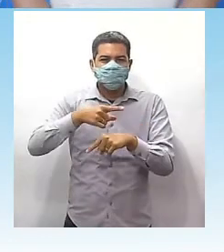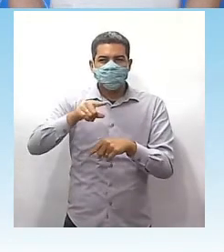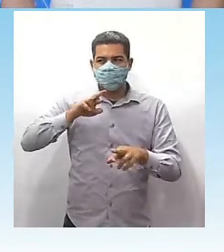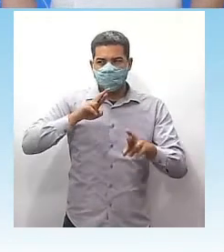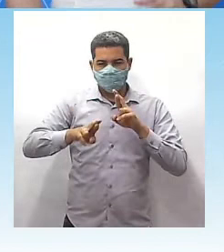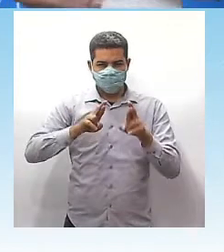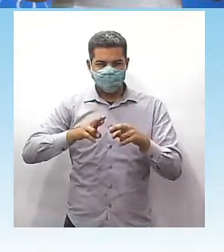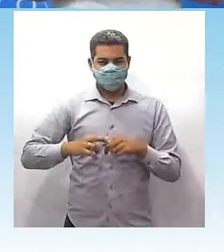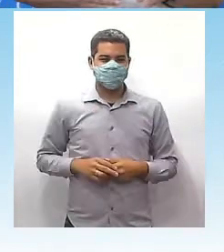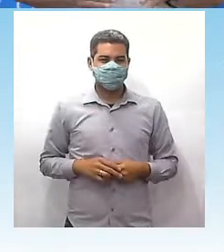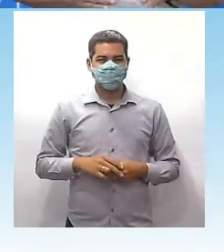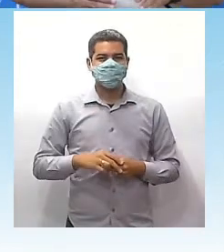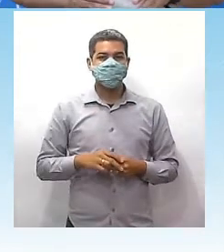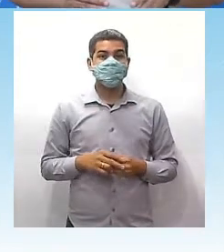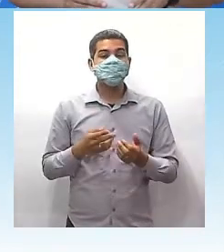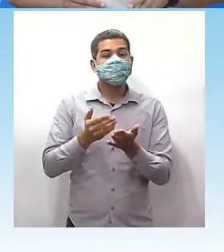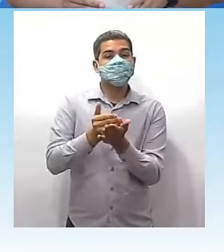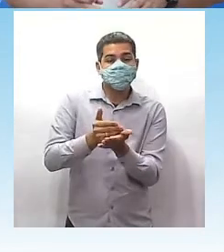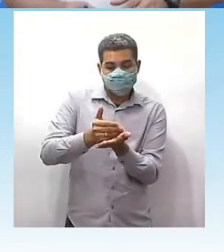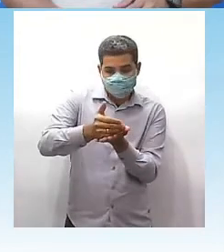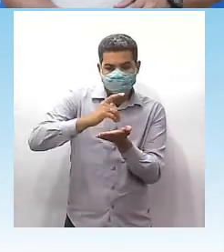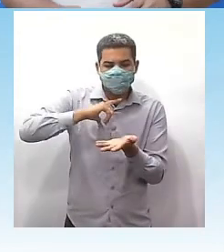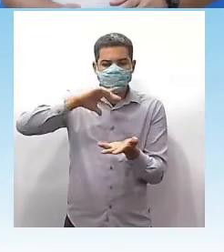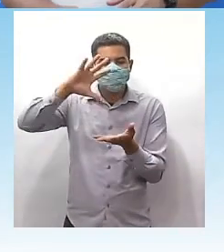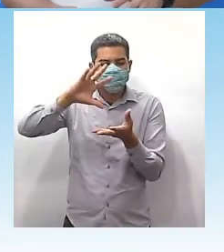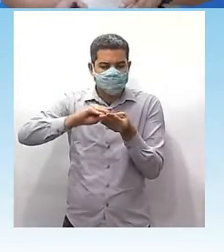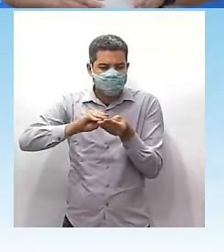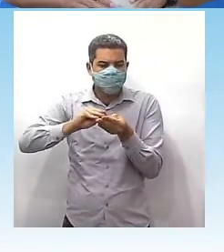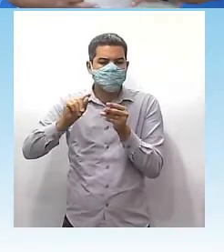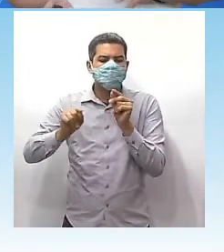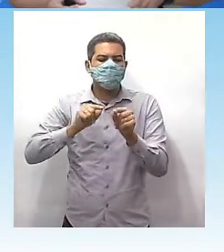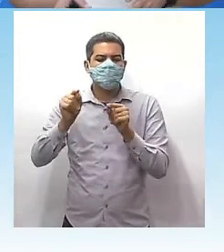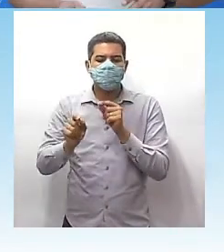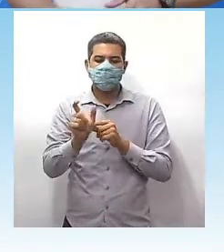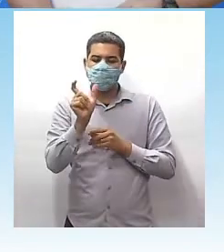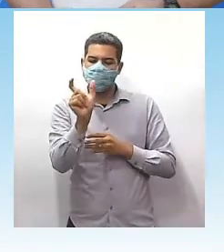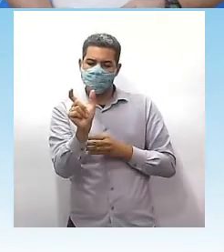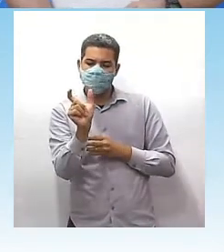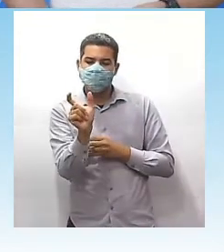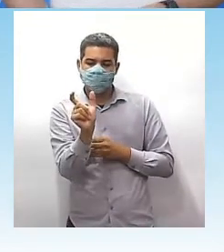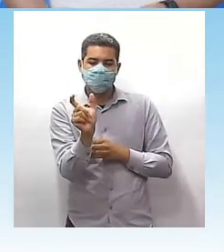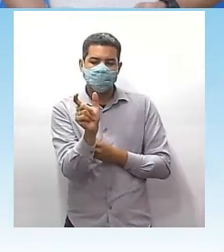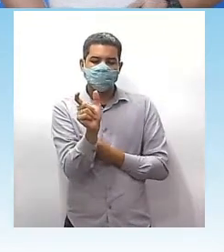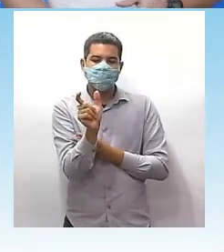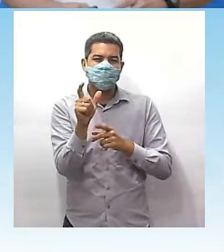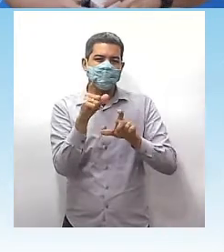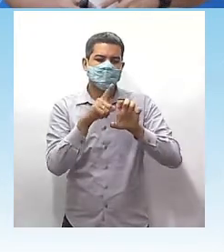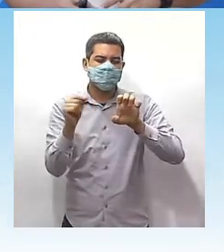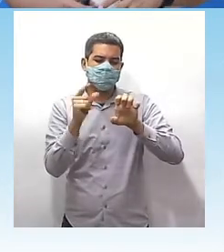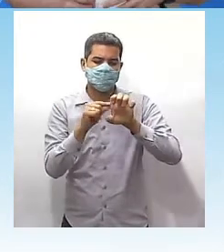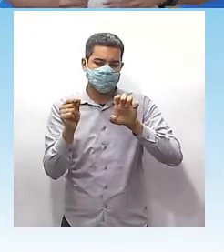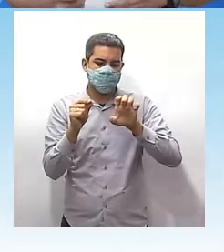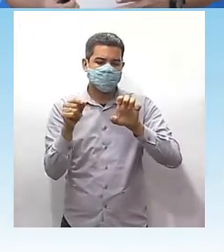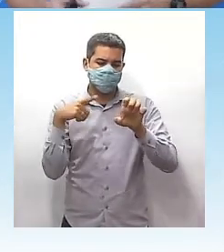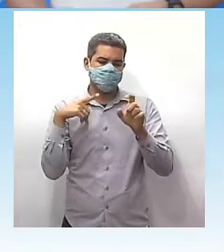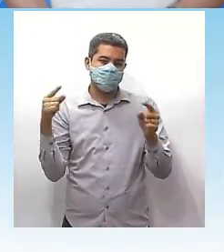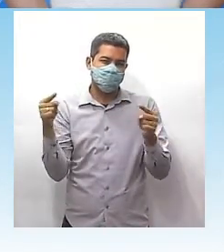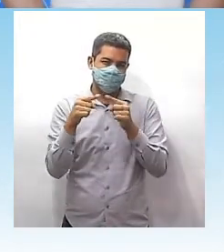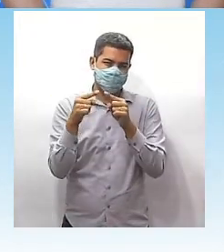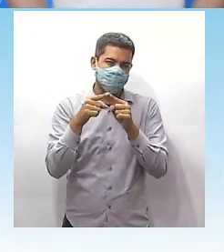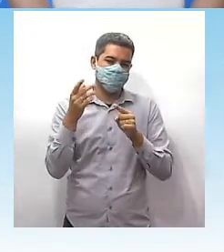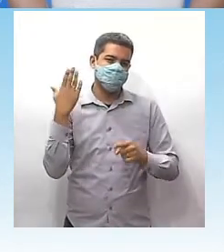bom? Vou começar aí com um resumão sobre a palavra, o termo estatística, né? Muito bem